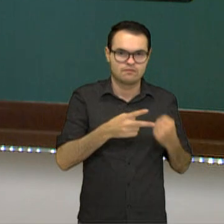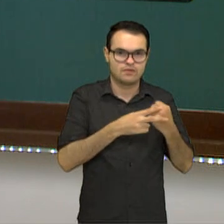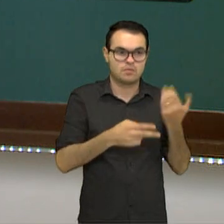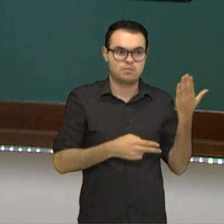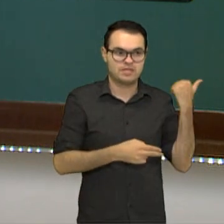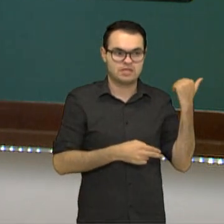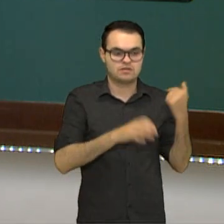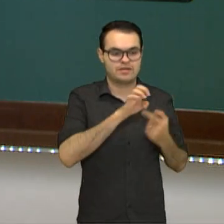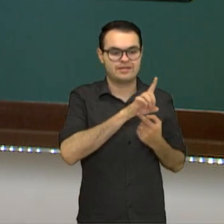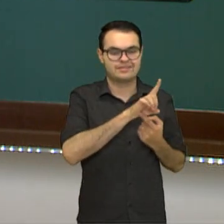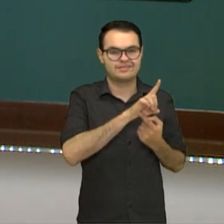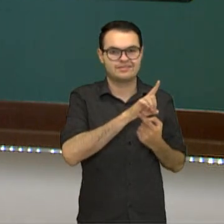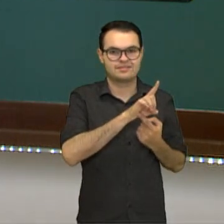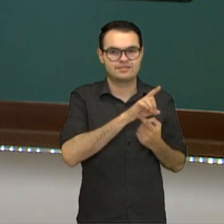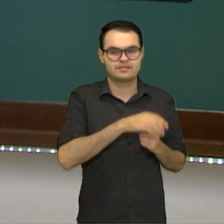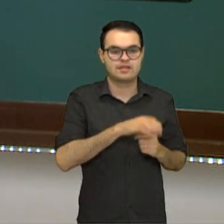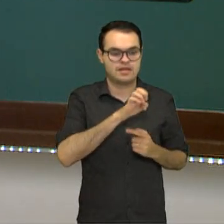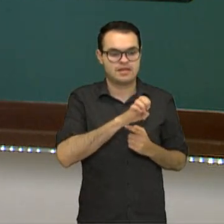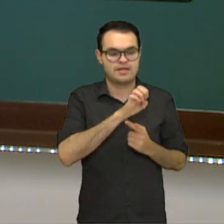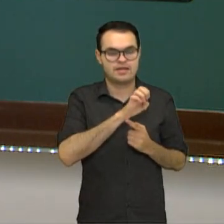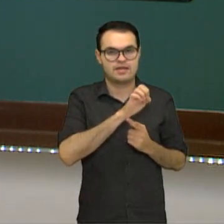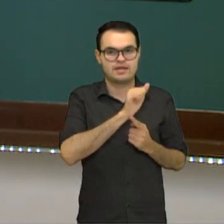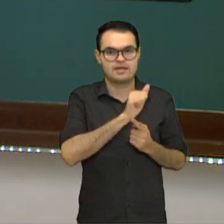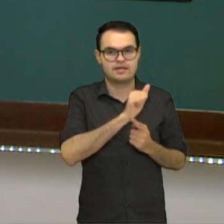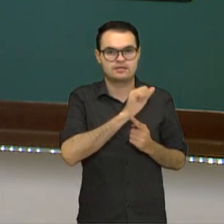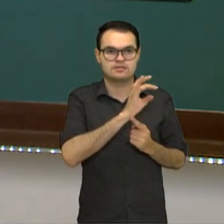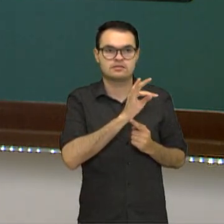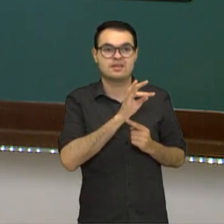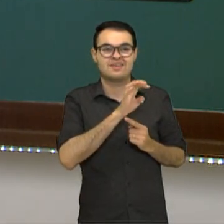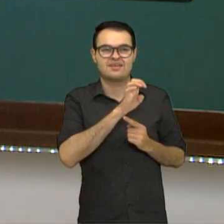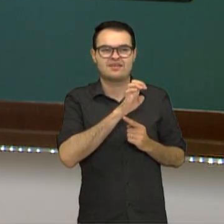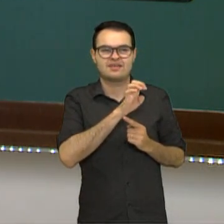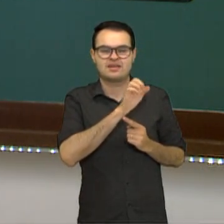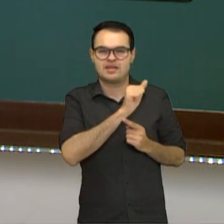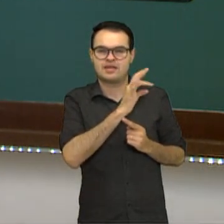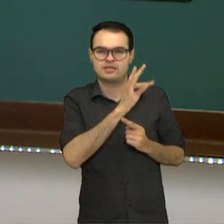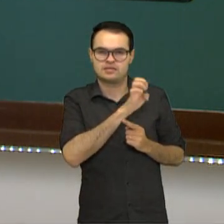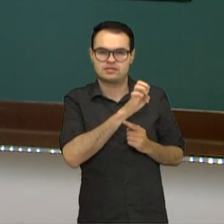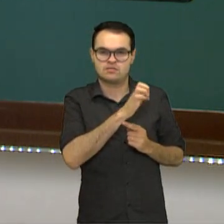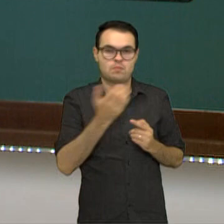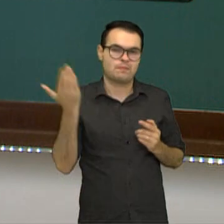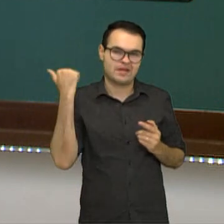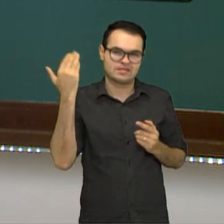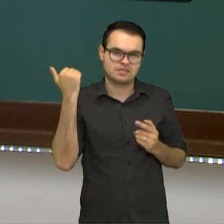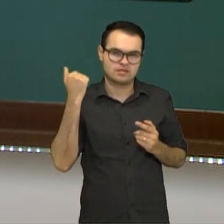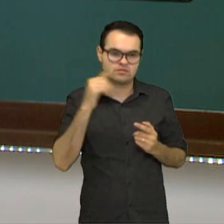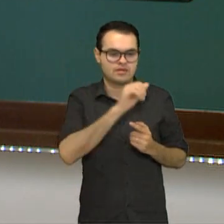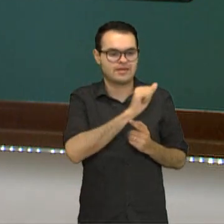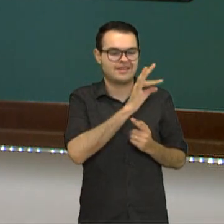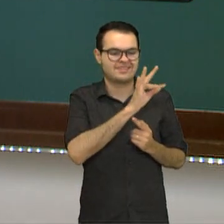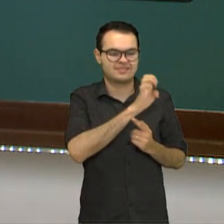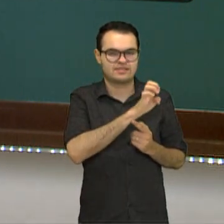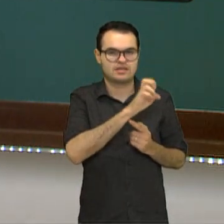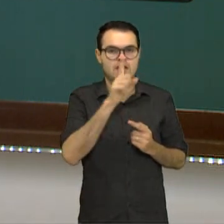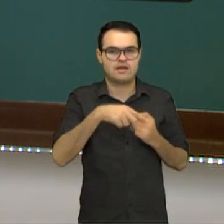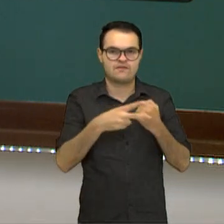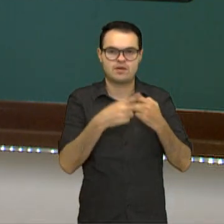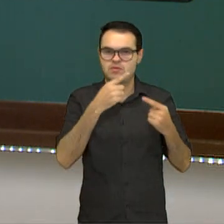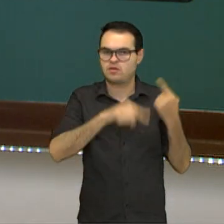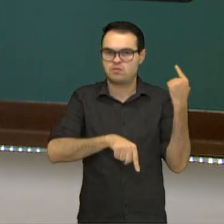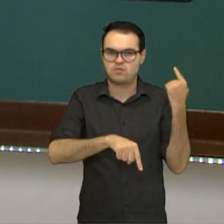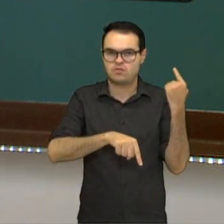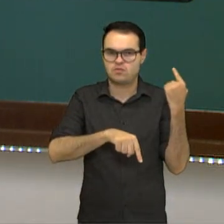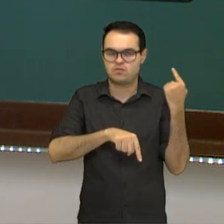passado. Yes, I ate your food. O passado do verbo eat, comer, ate, comeu,